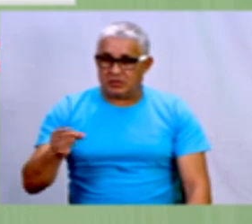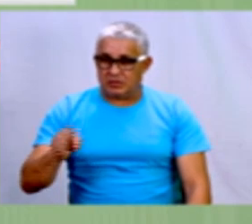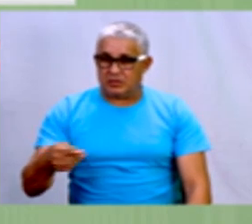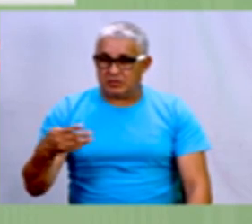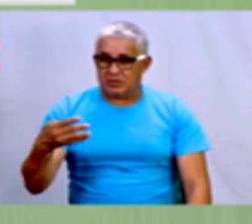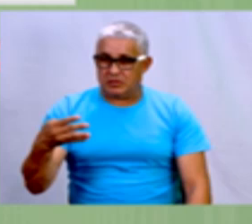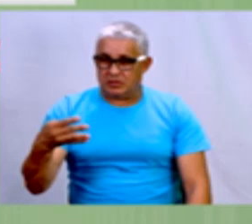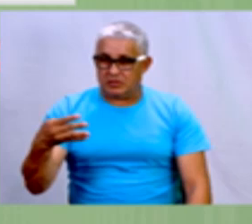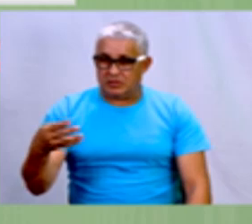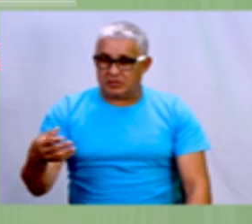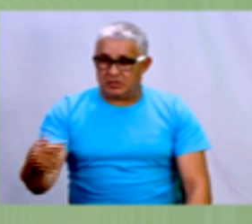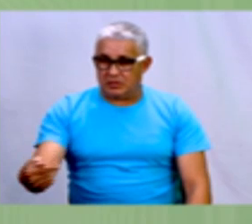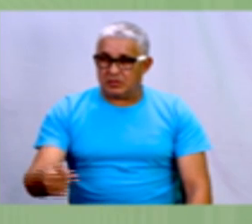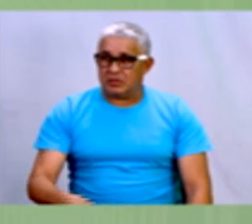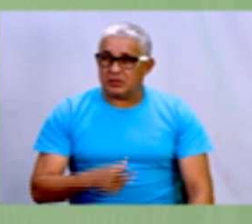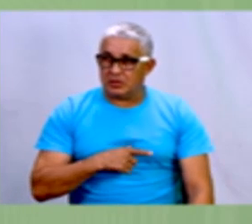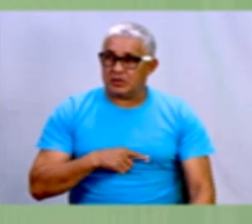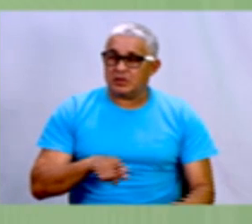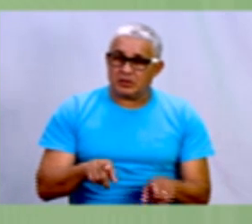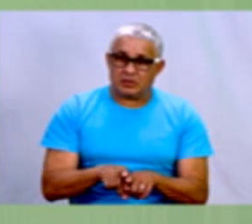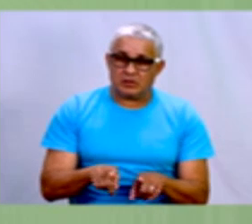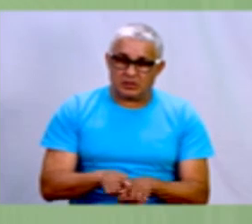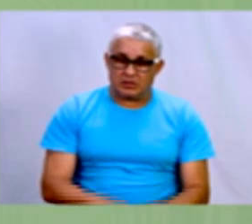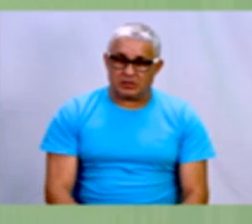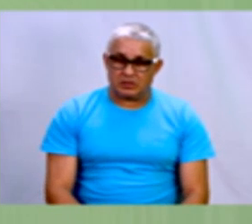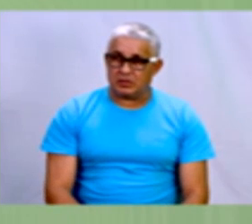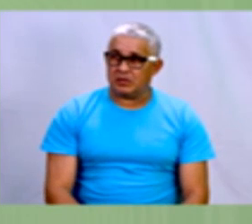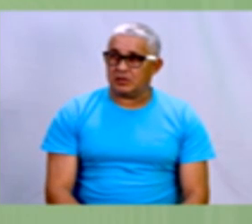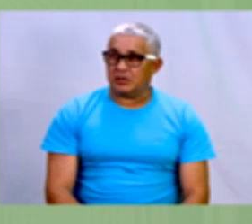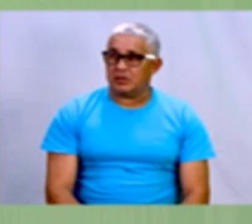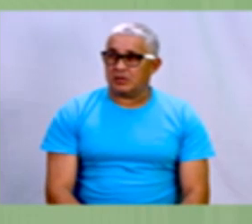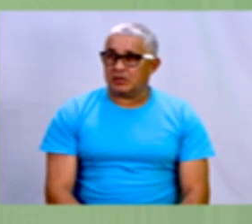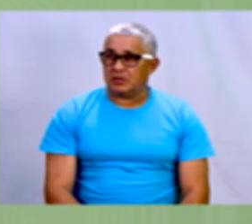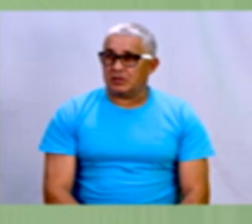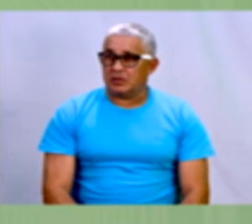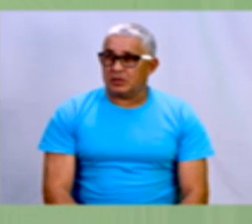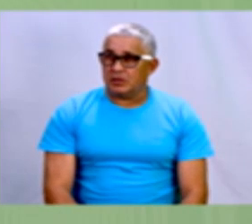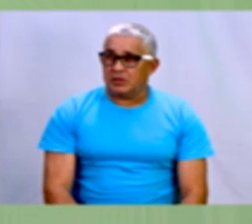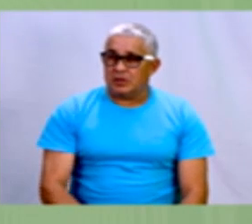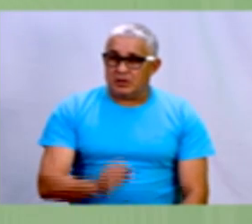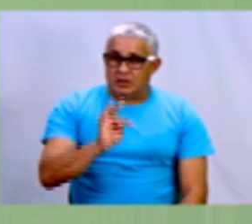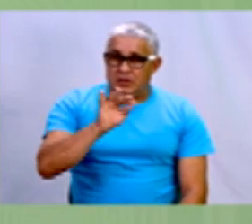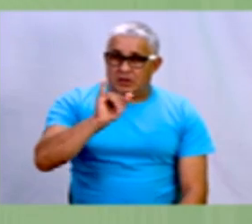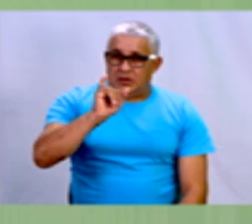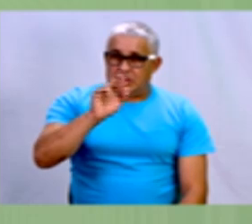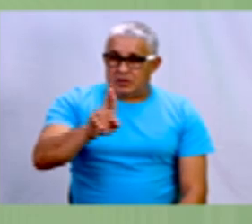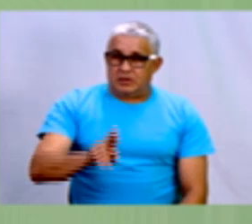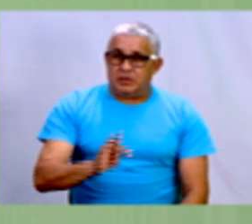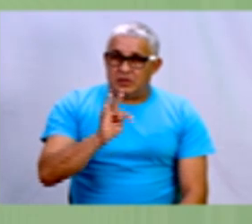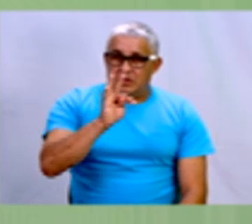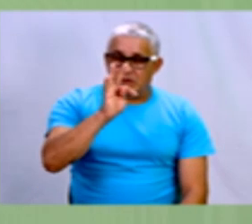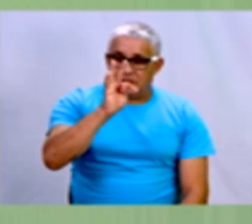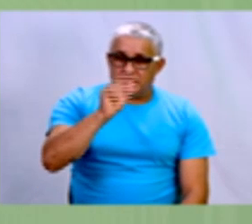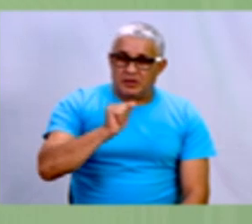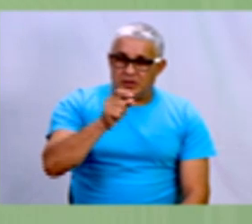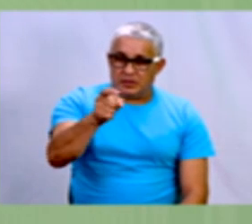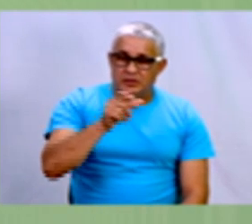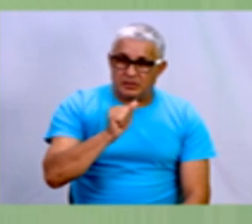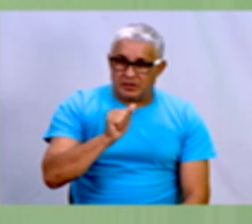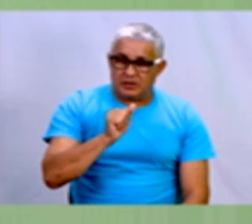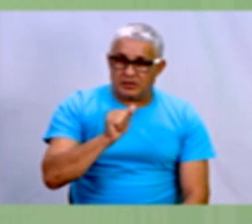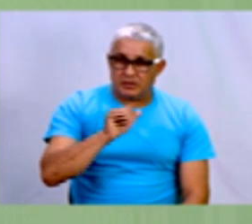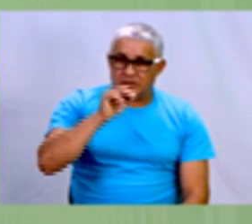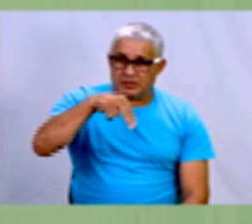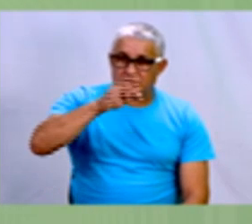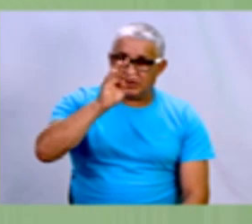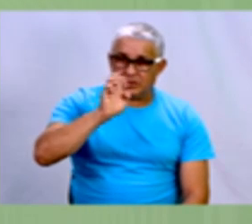3.696,47, ok? Aí a gente tem também a TIR, que é a taxa interna de retorno, tá? Que é a taxa de remuneração que se obtém